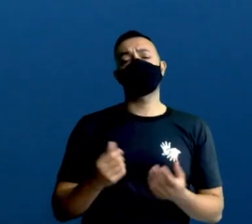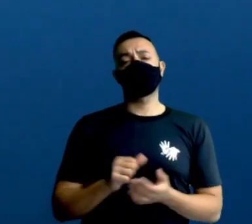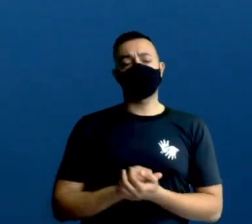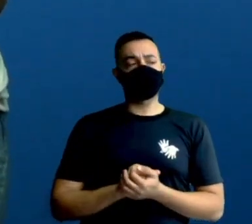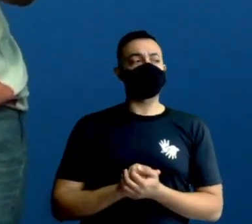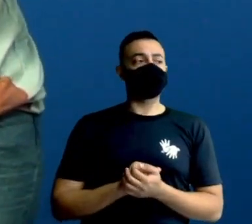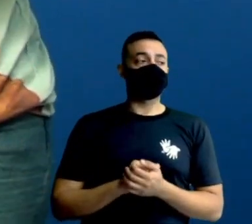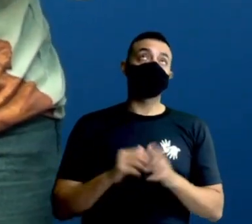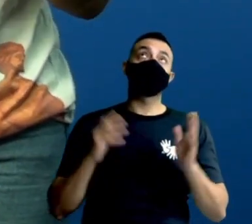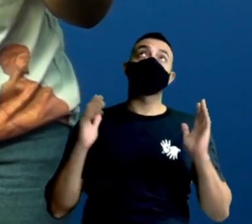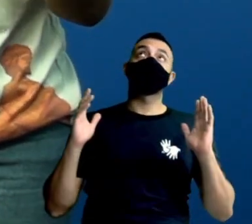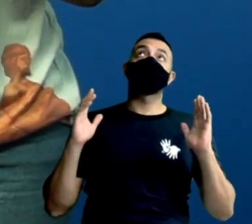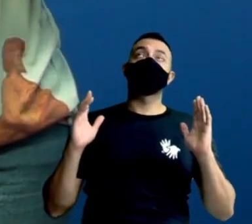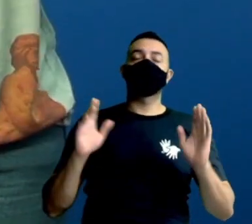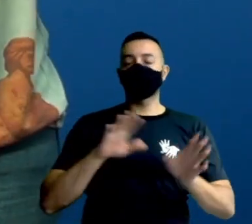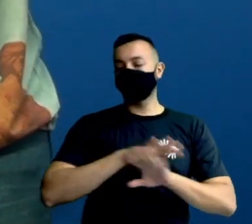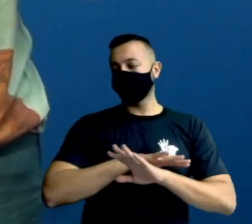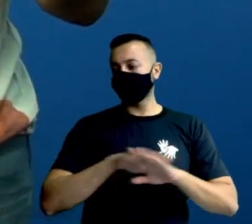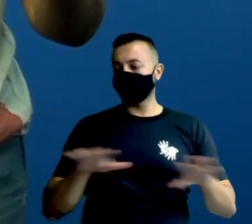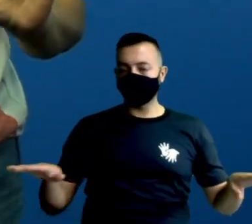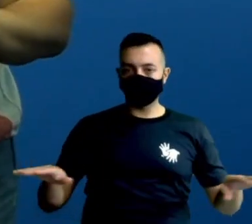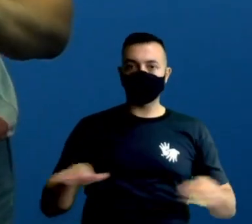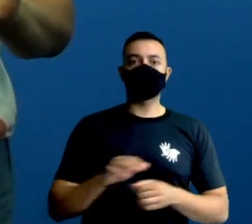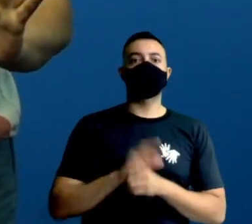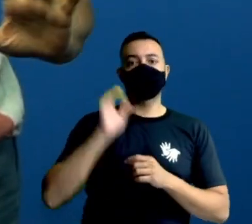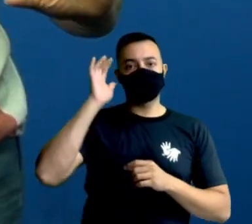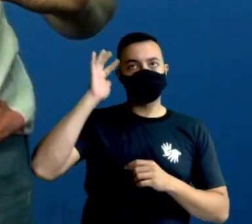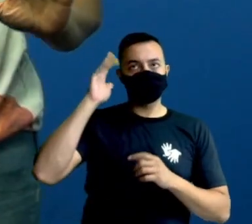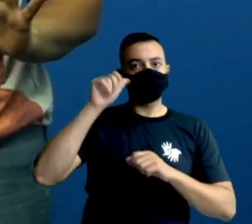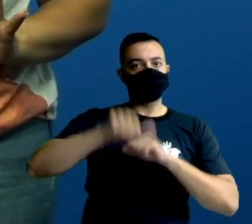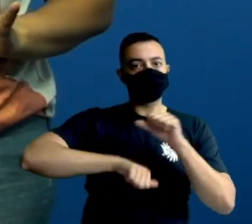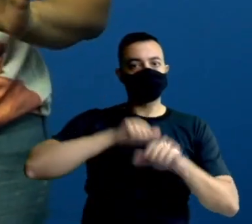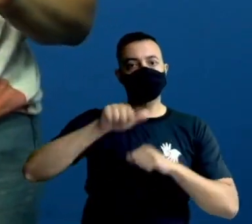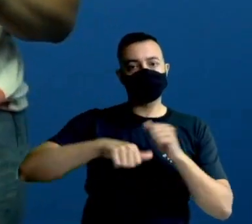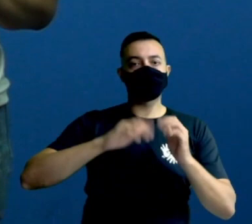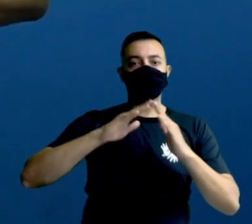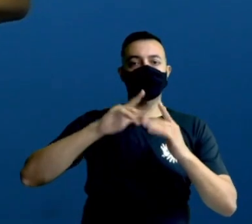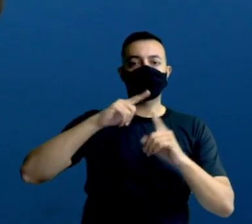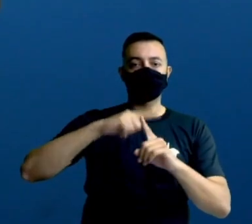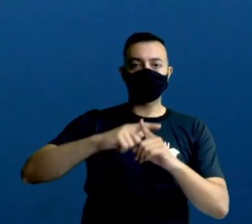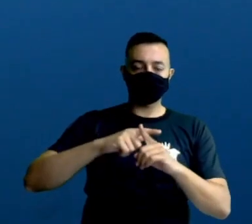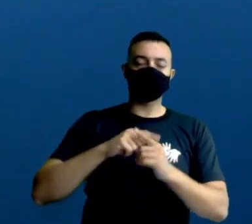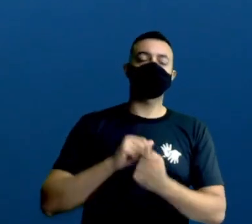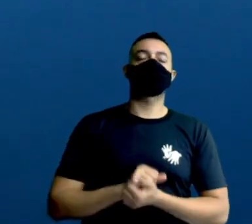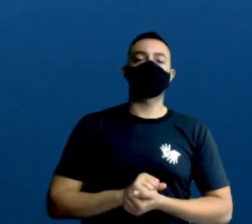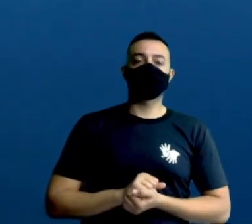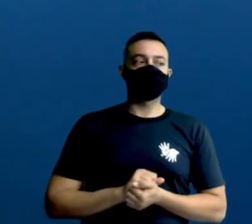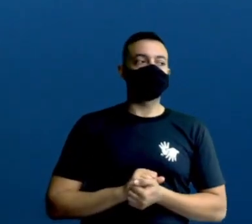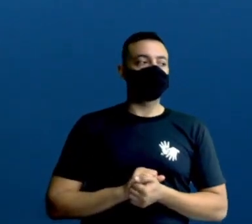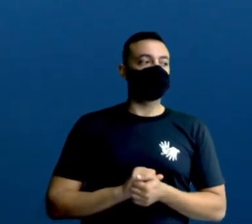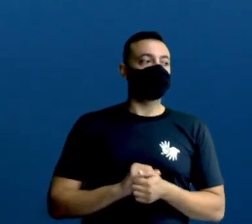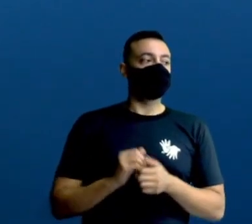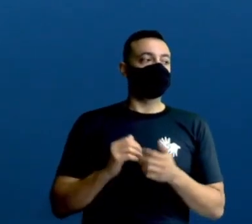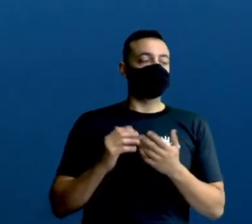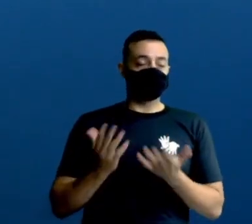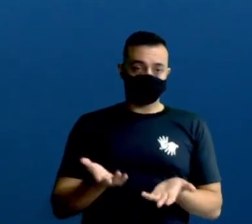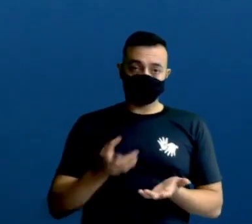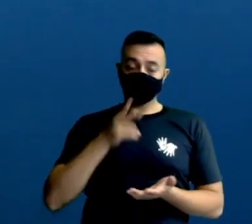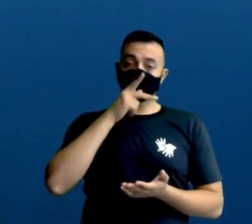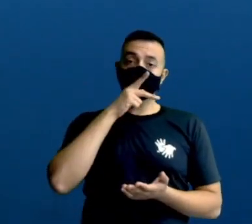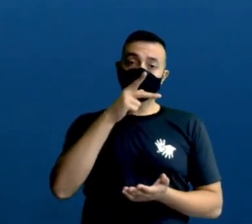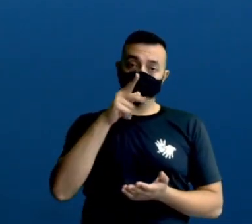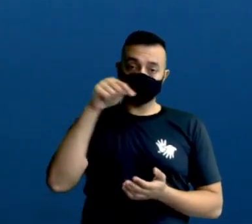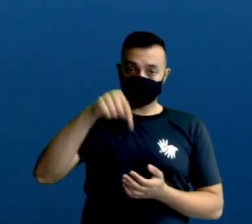né? Ainda bem que isso mudou, esse pensamento também mudou nas igrejas cristãs, tá certo? E os partidos